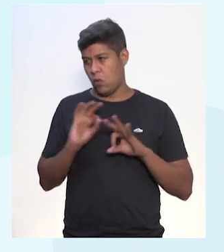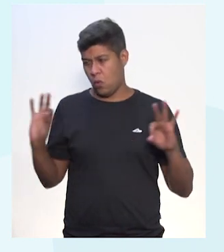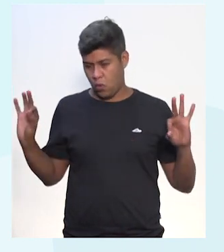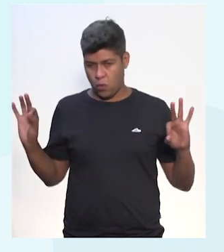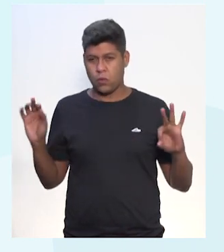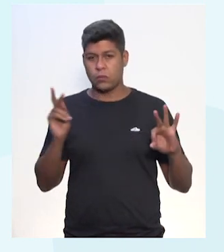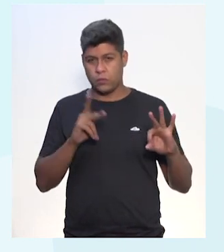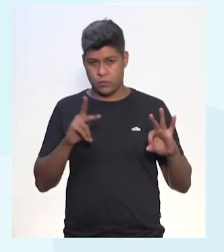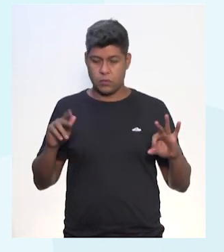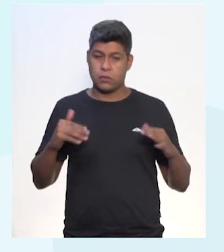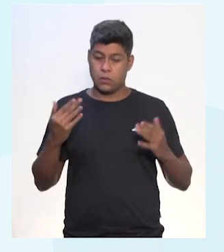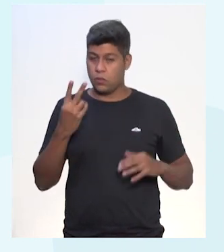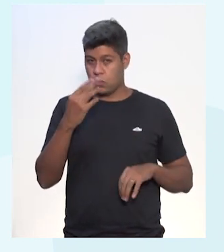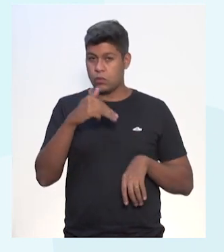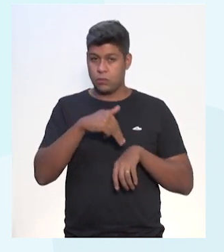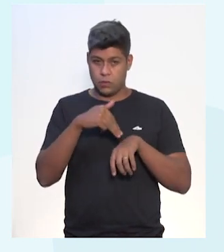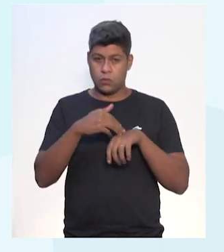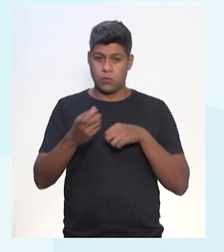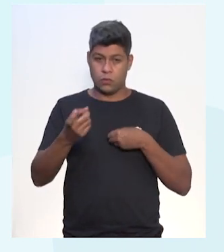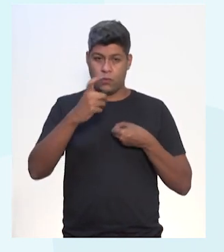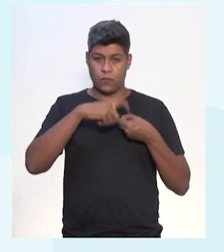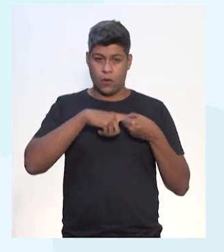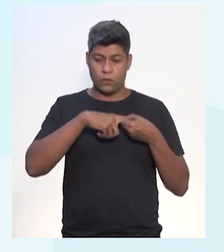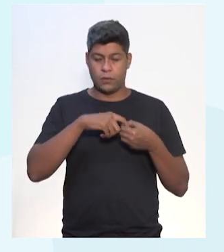professora. Então, em 2 minutos a gente volta.